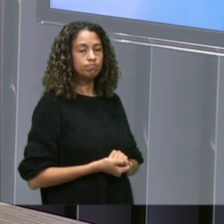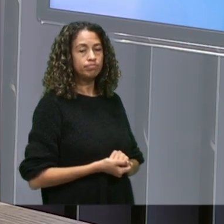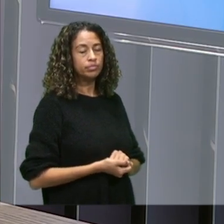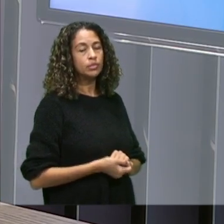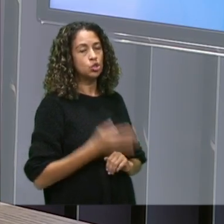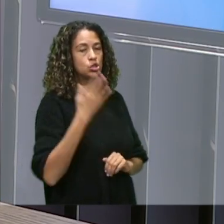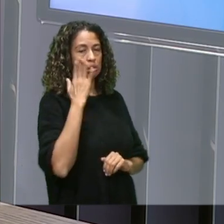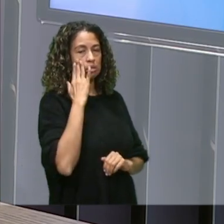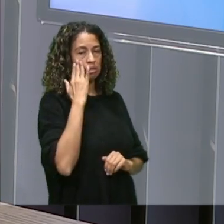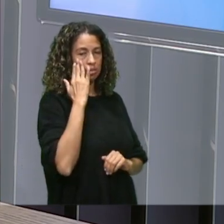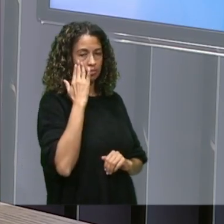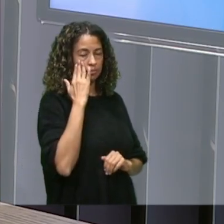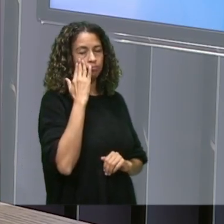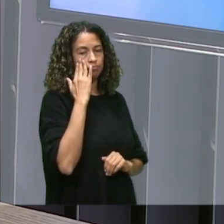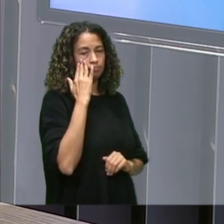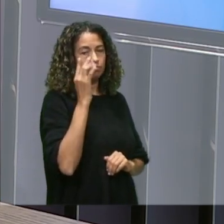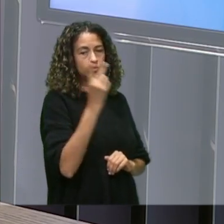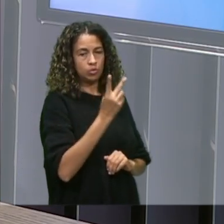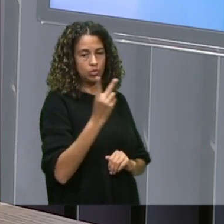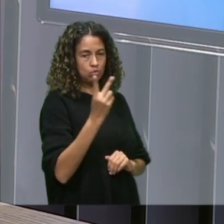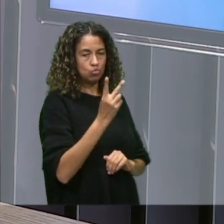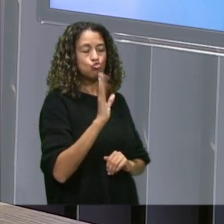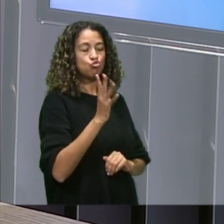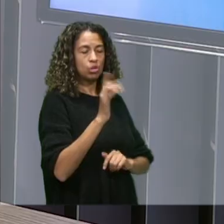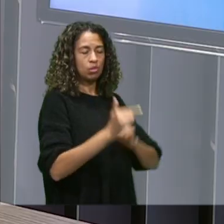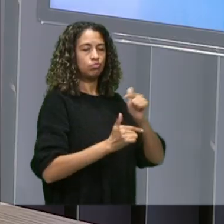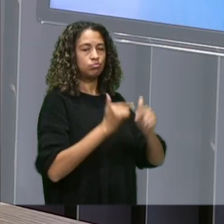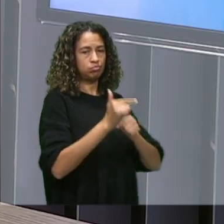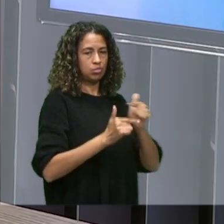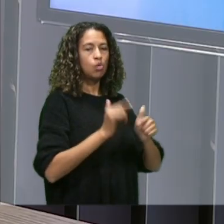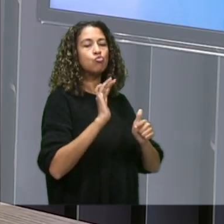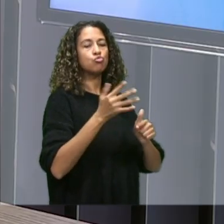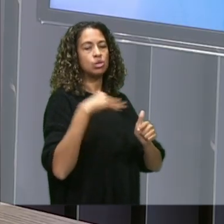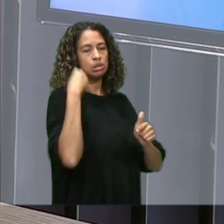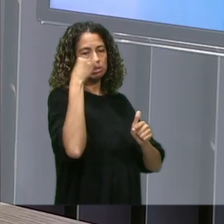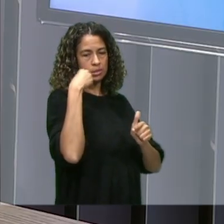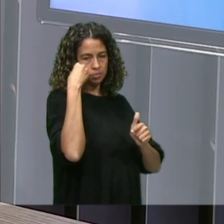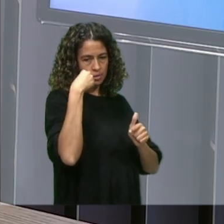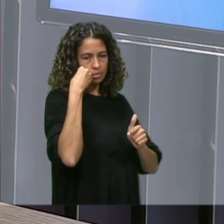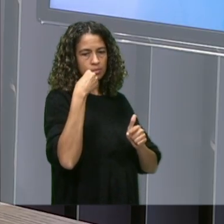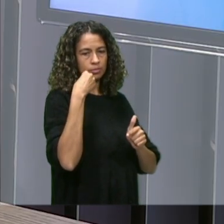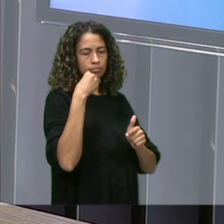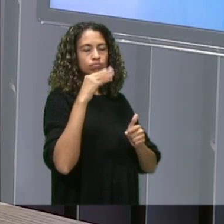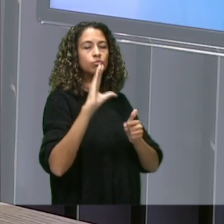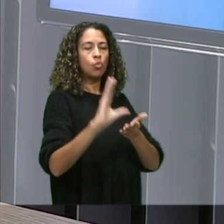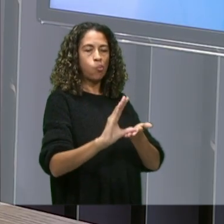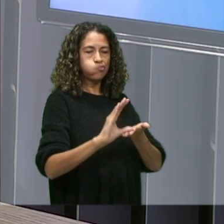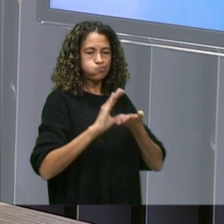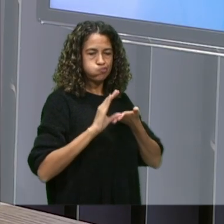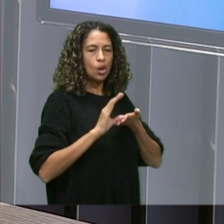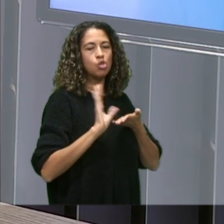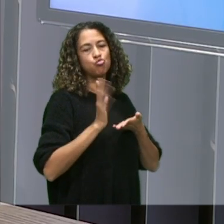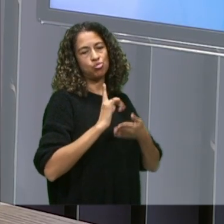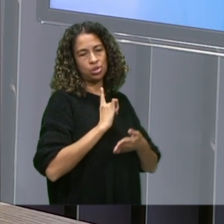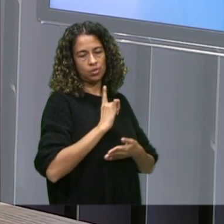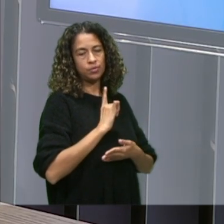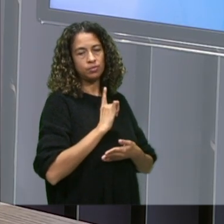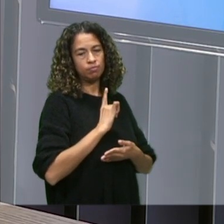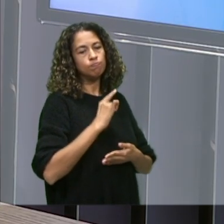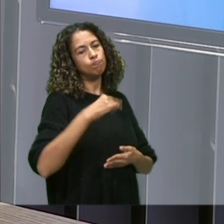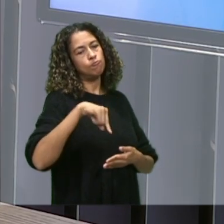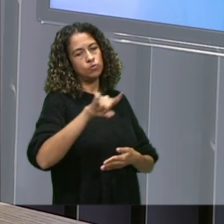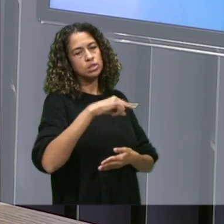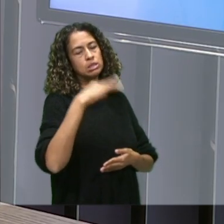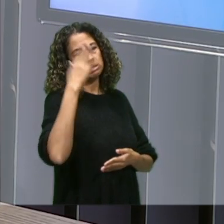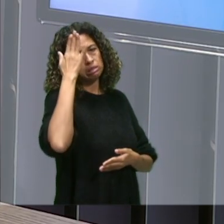logicamente que como vocês já trabalham com isso e já tiveram esse recurso público, sabem